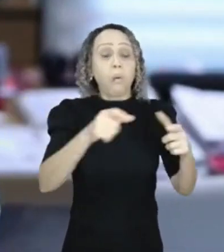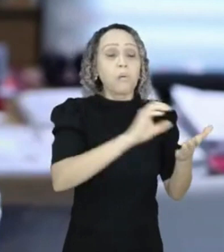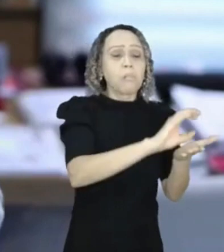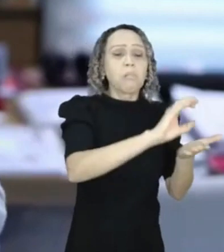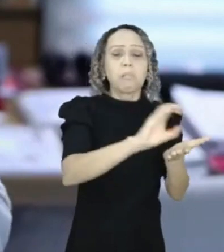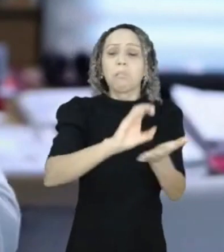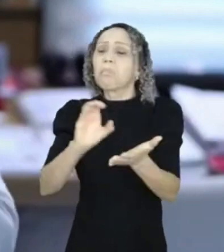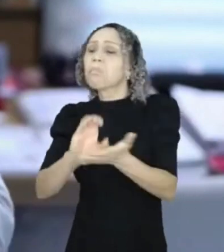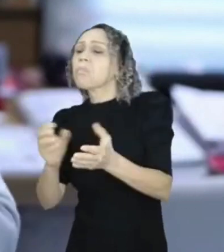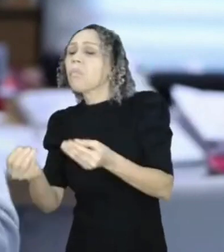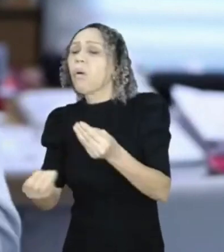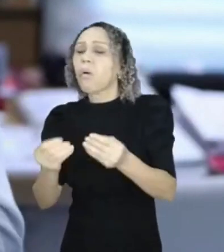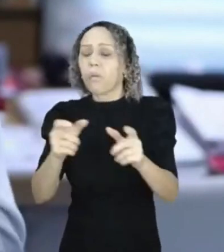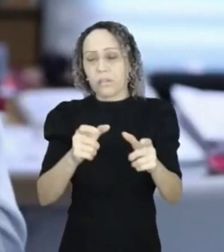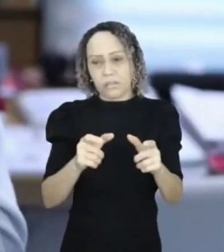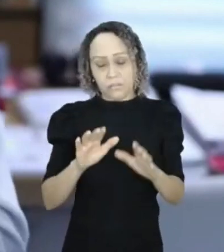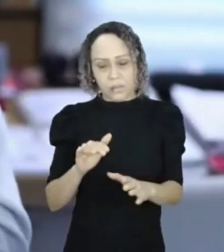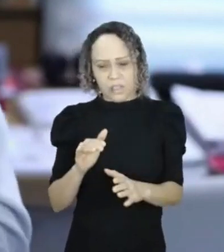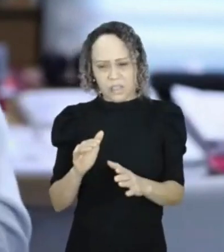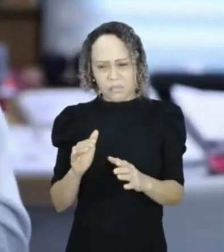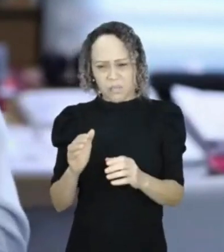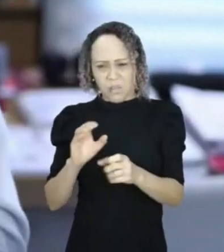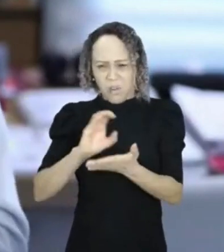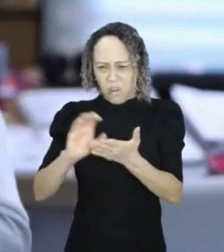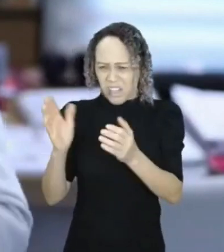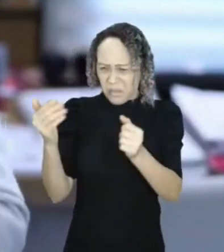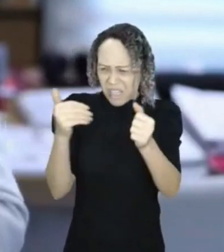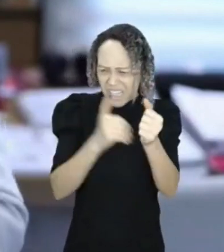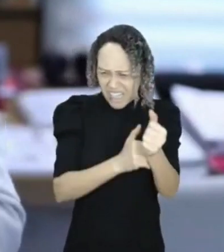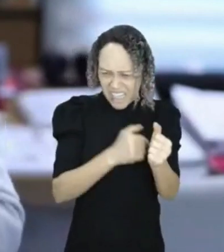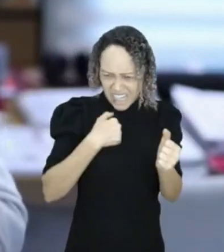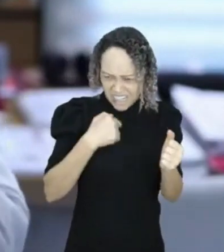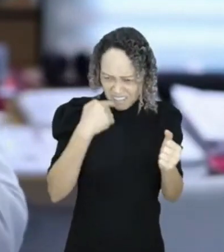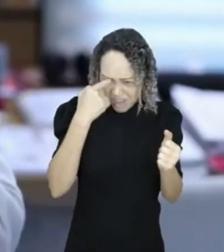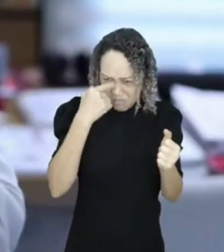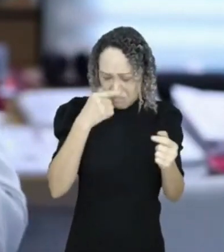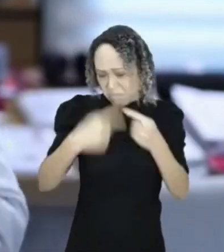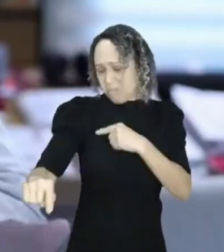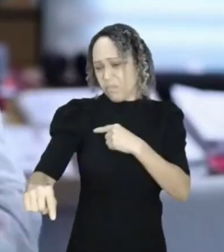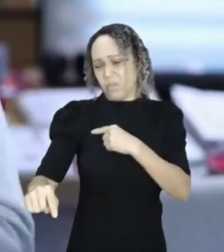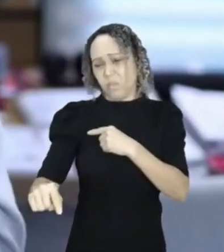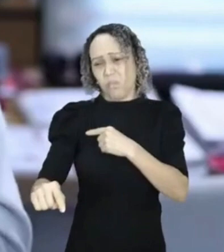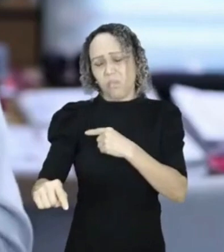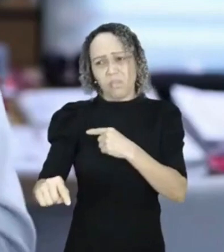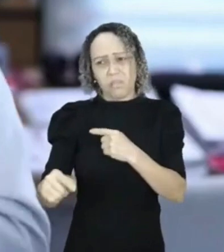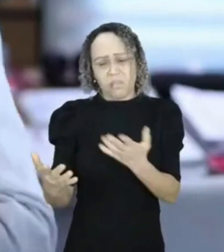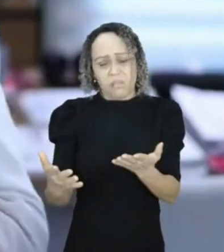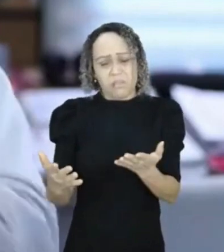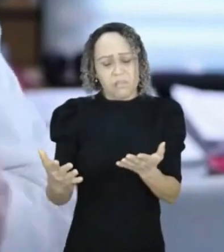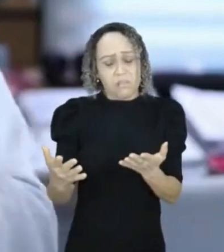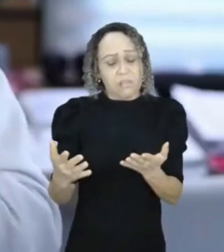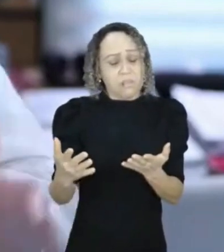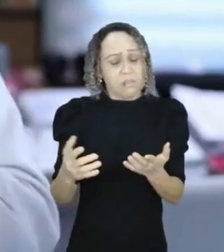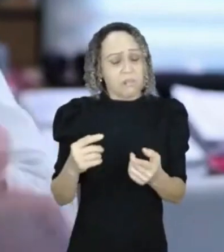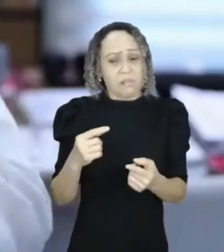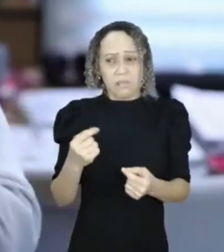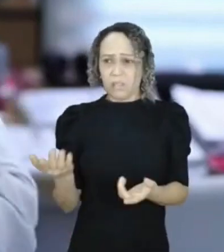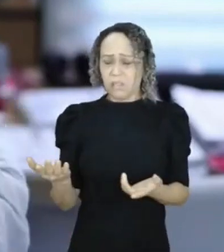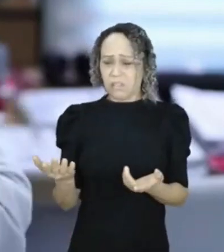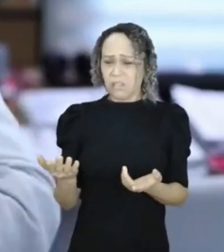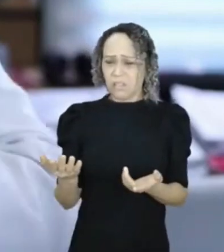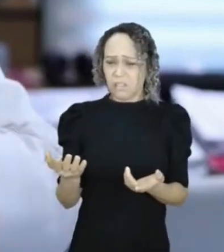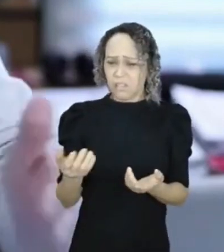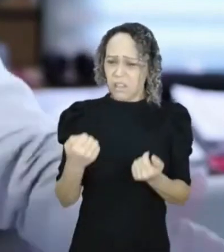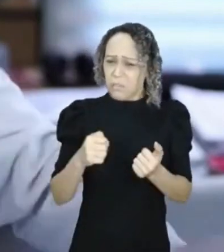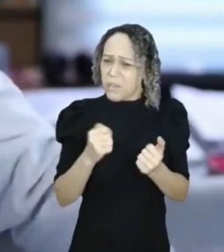orçamento secreto. Eu não concordo com orçamento secreto, eu acho que se fosse bom, seria bastante conhecido, ninguém precisaria fazer